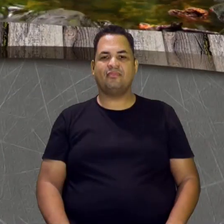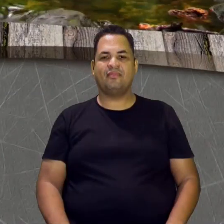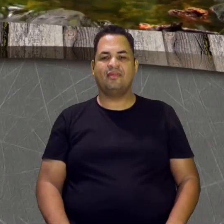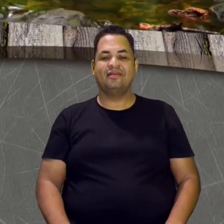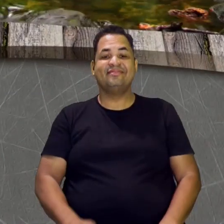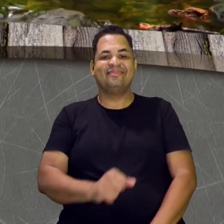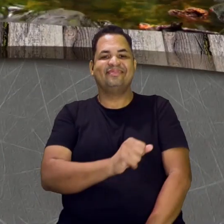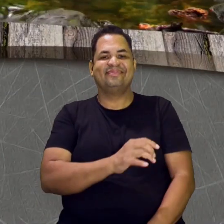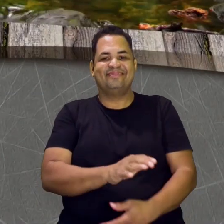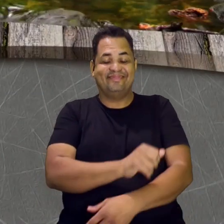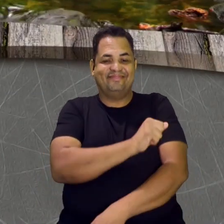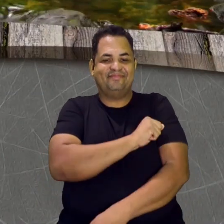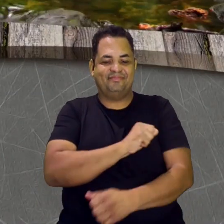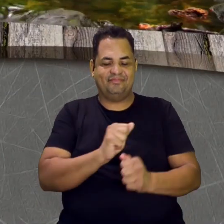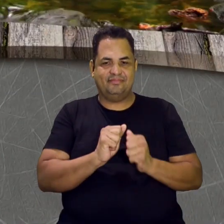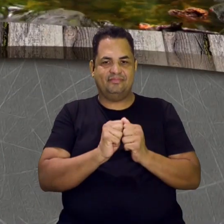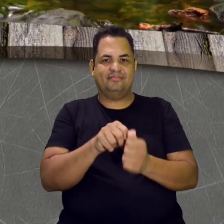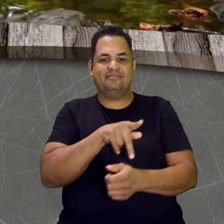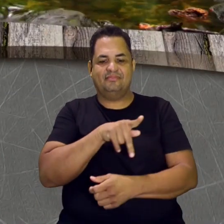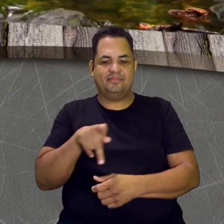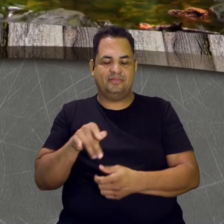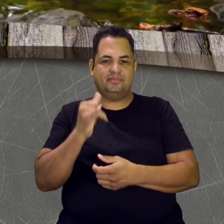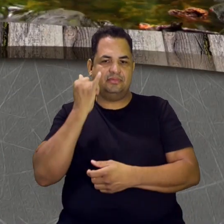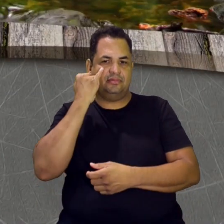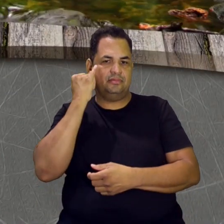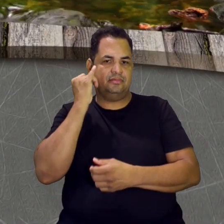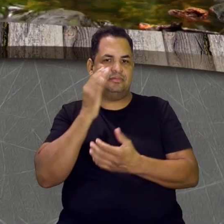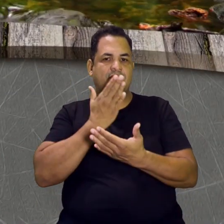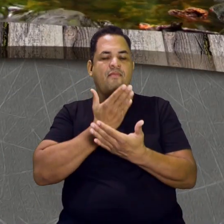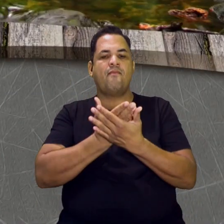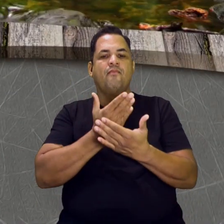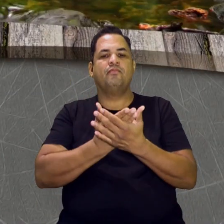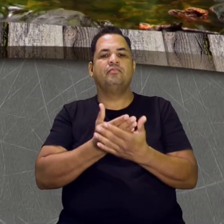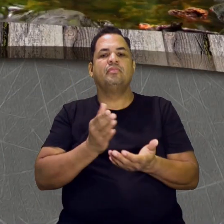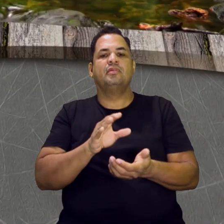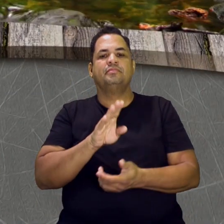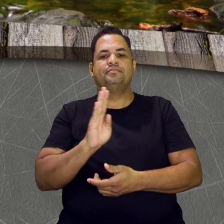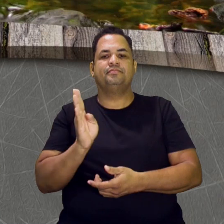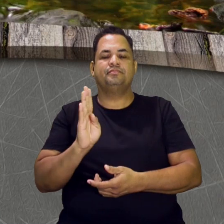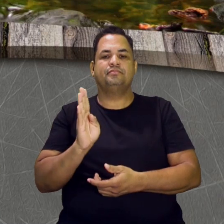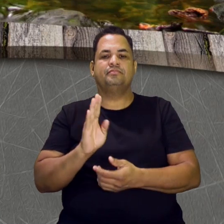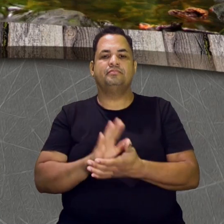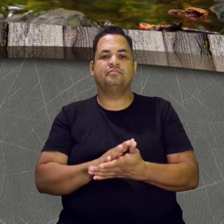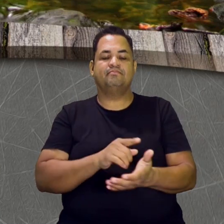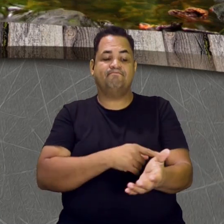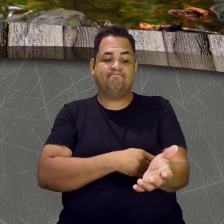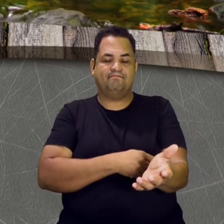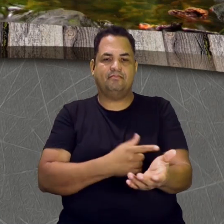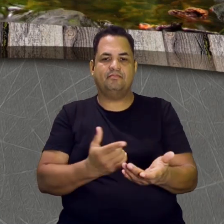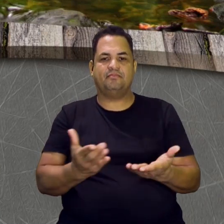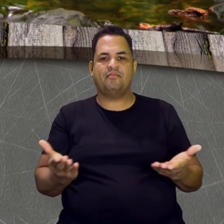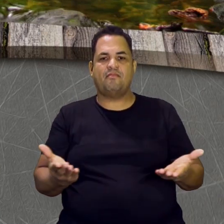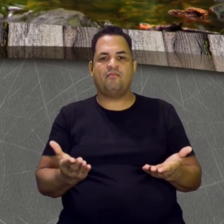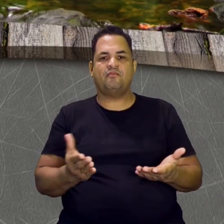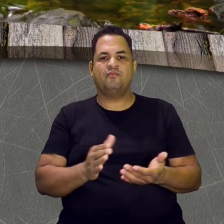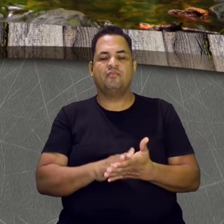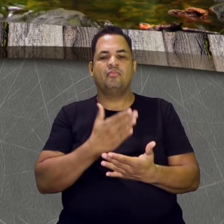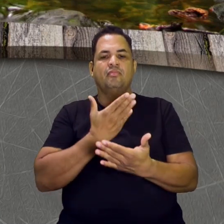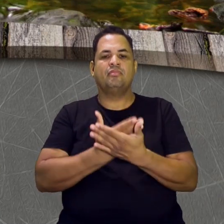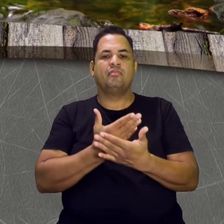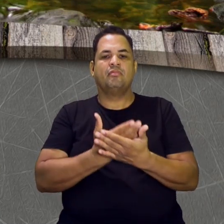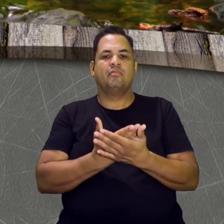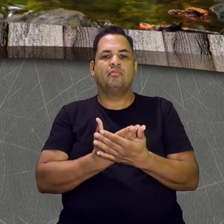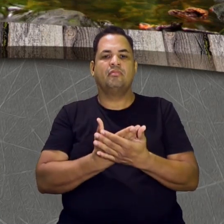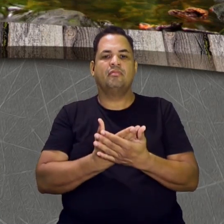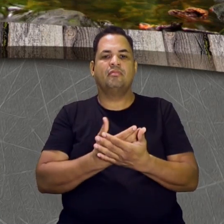Fala galera, juntos aqui com o professor Sami para começar mais uma aula de biologia na veia, é isso aí. Essa é a nossa